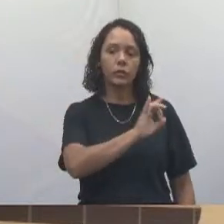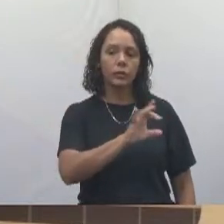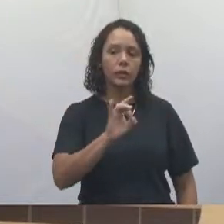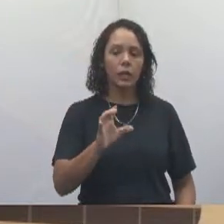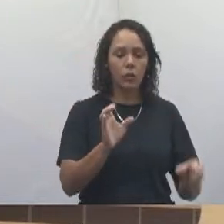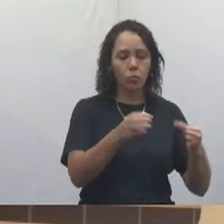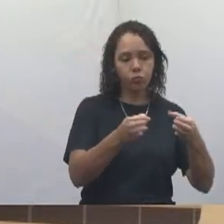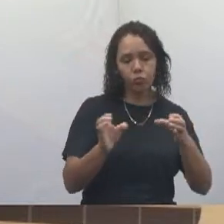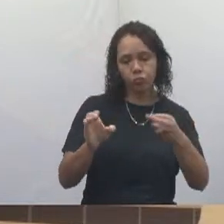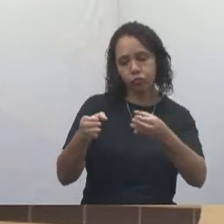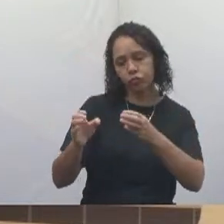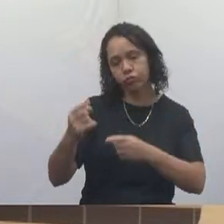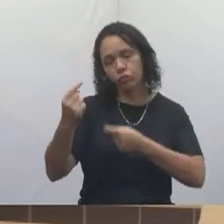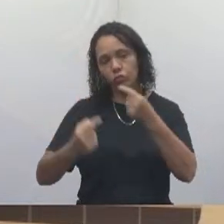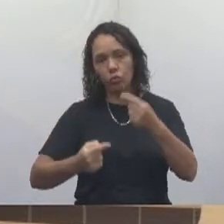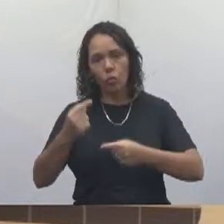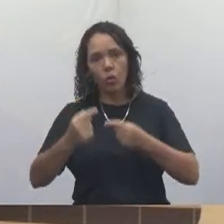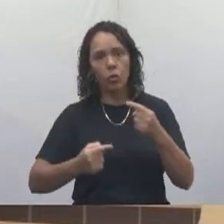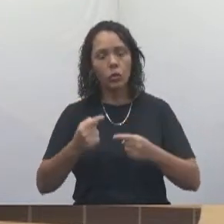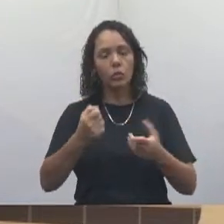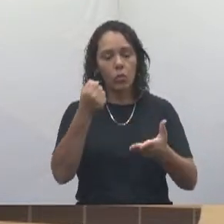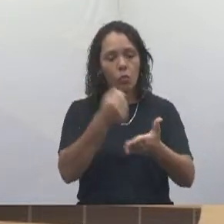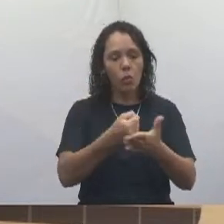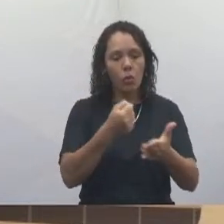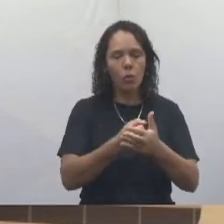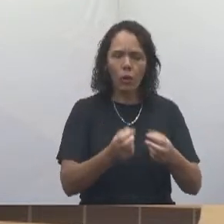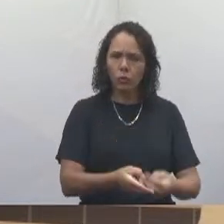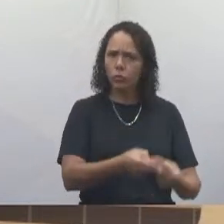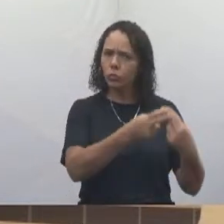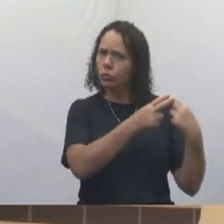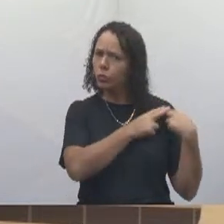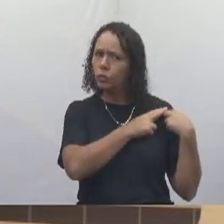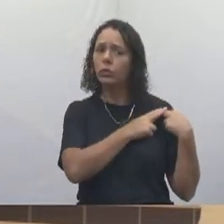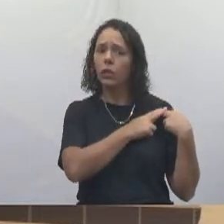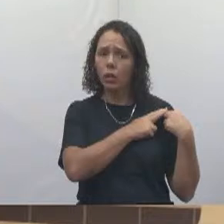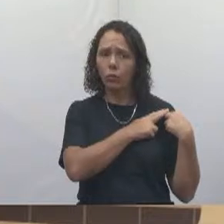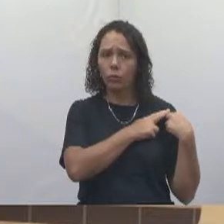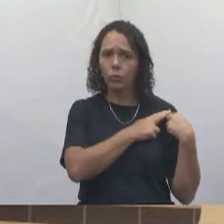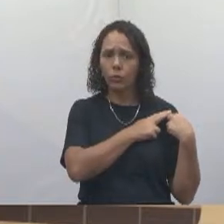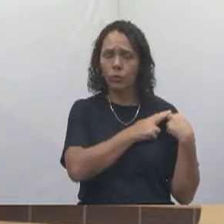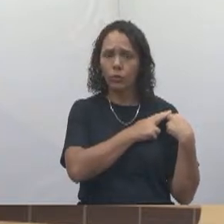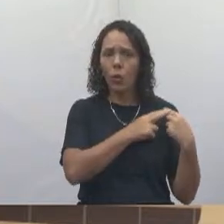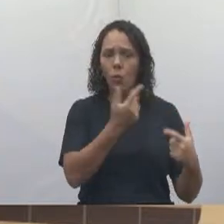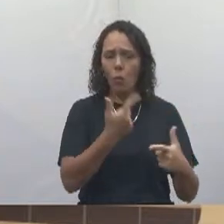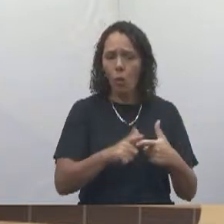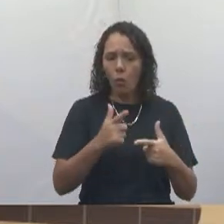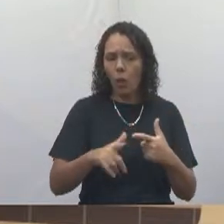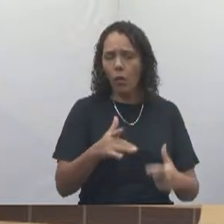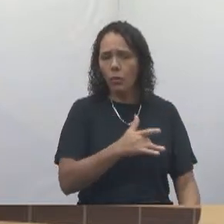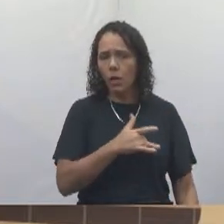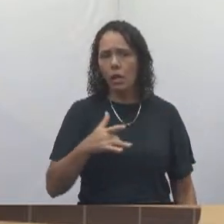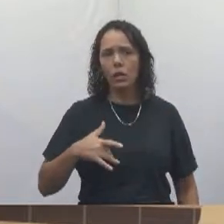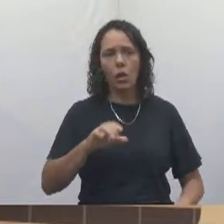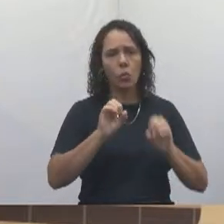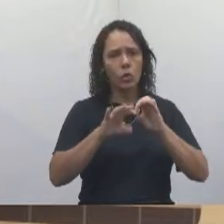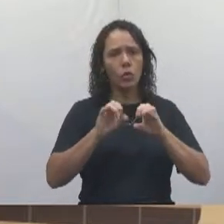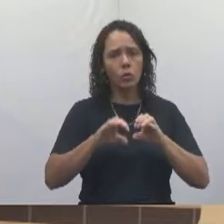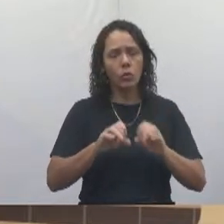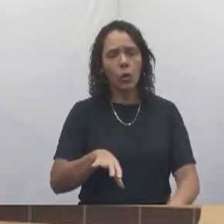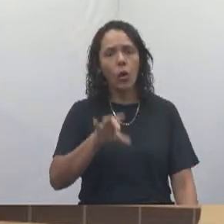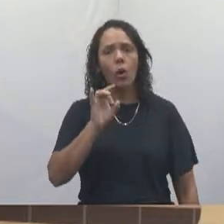grupo político cobrar dos verdadeiros responsáveis. Não há nenhum problema na saúde e na educação que seja estritamente